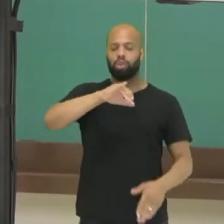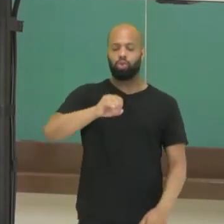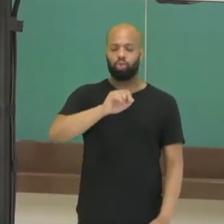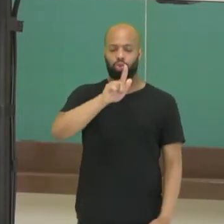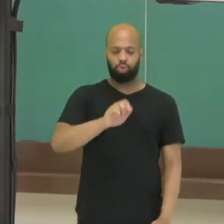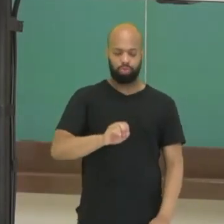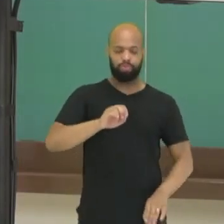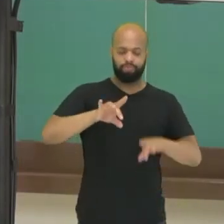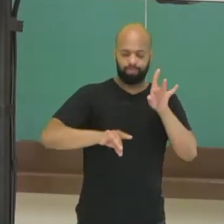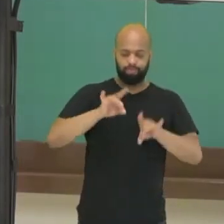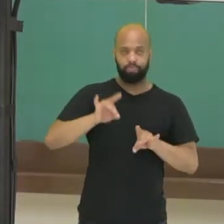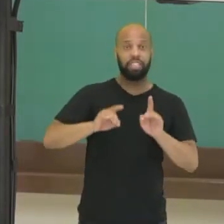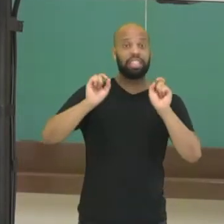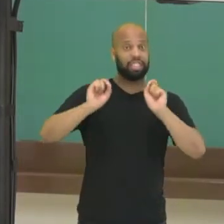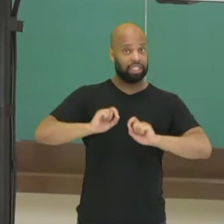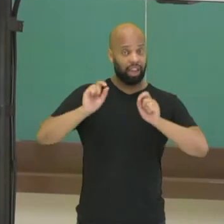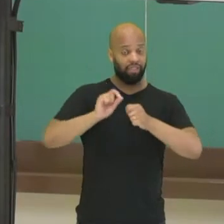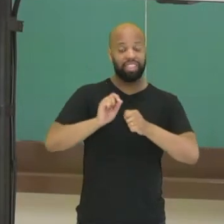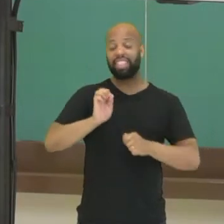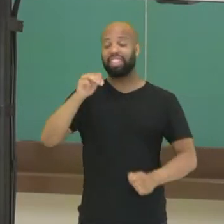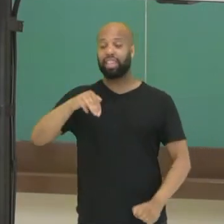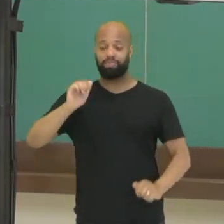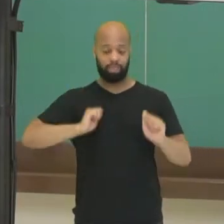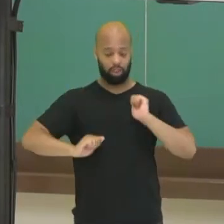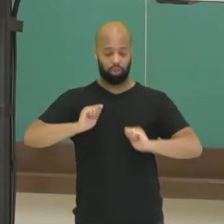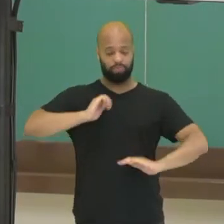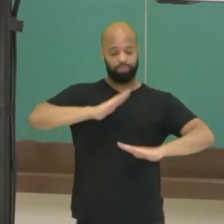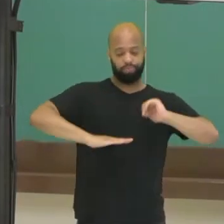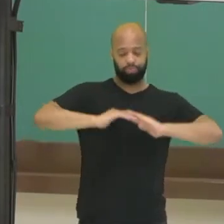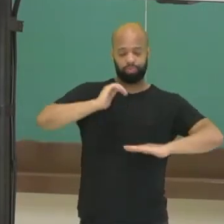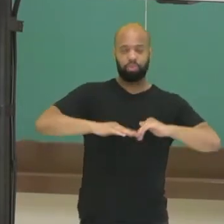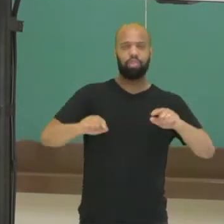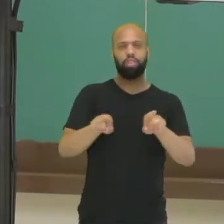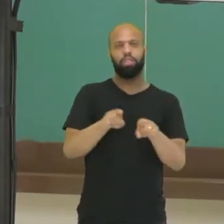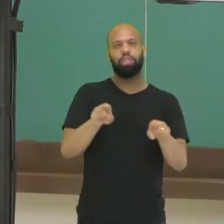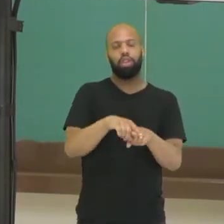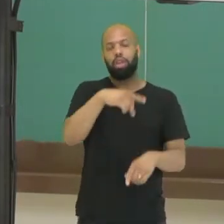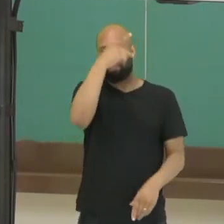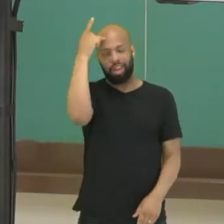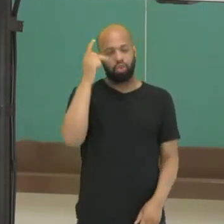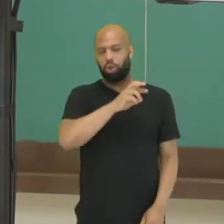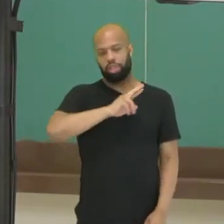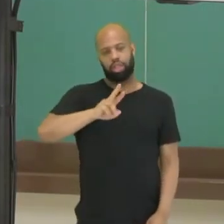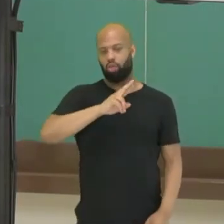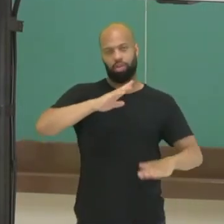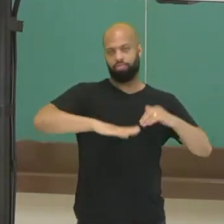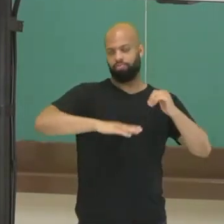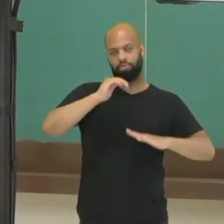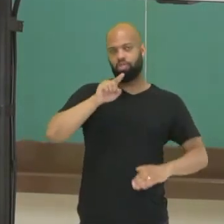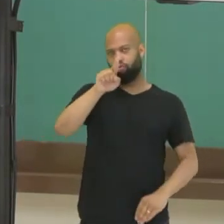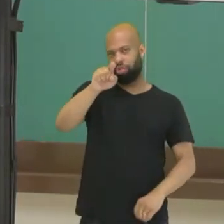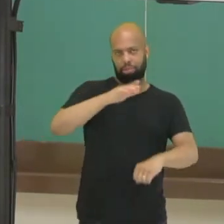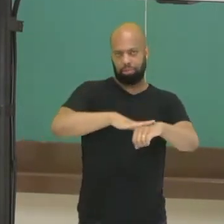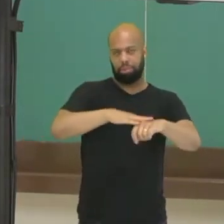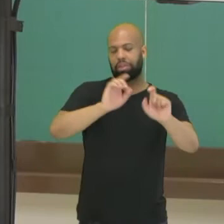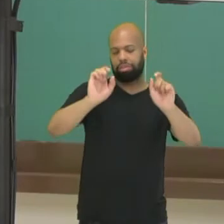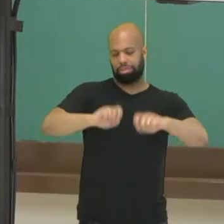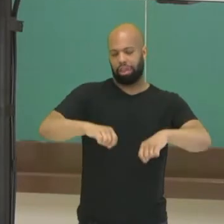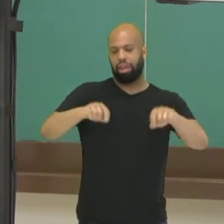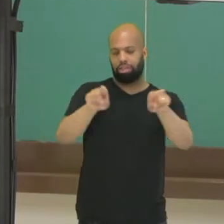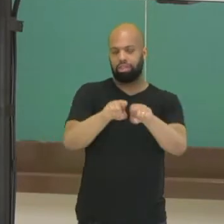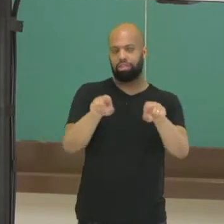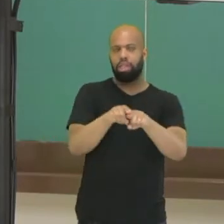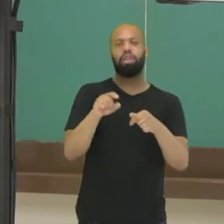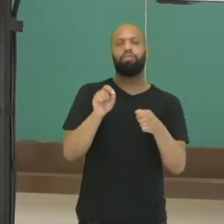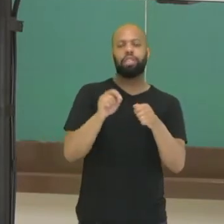ser realizados por atores profissionais, como também por não atores, né? Então, por você, estudante, você também